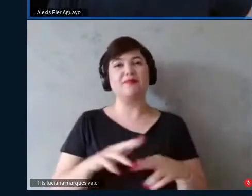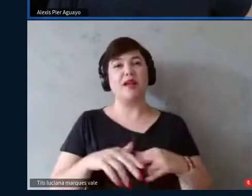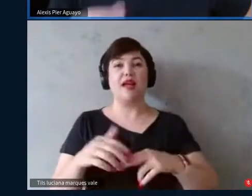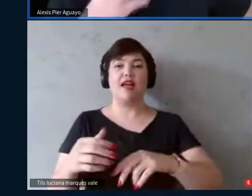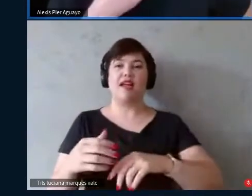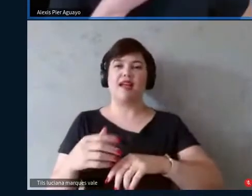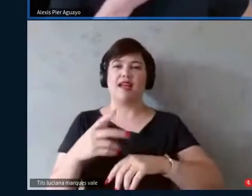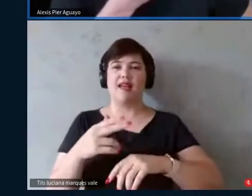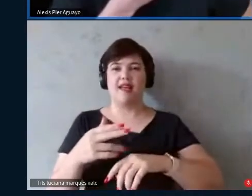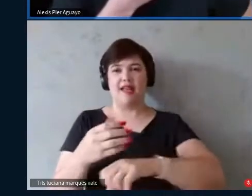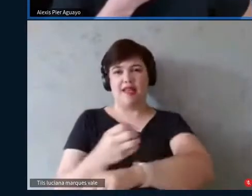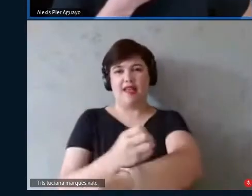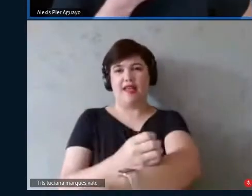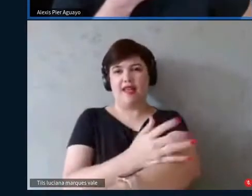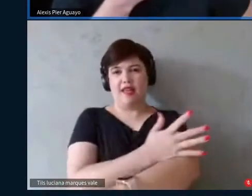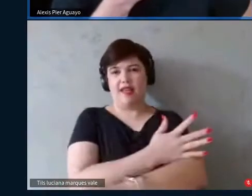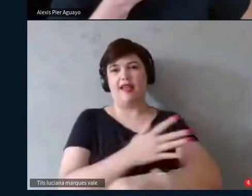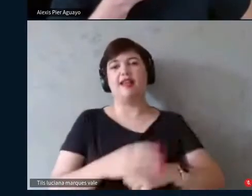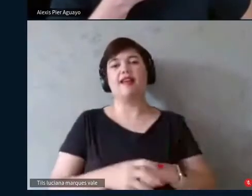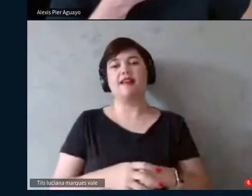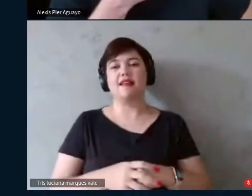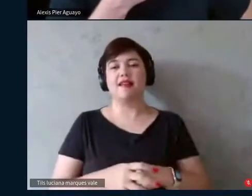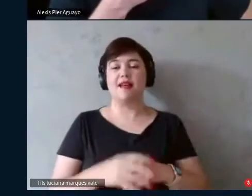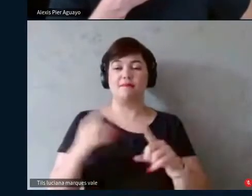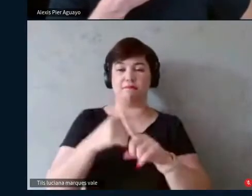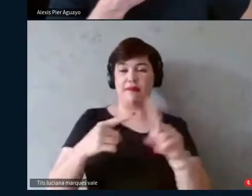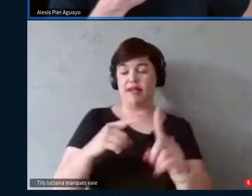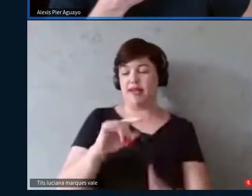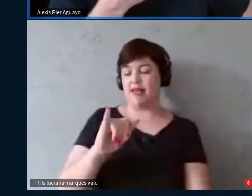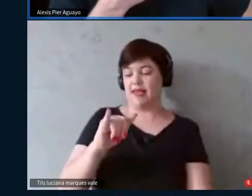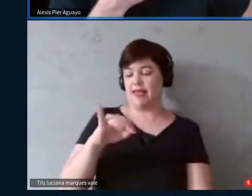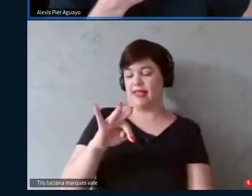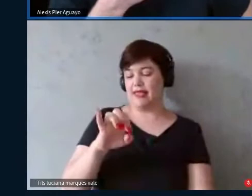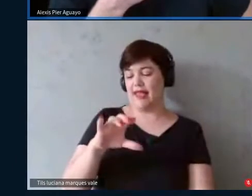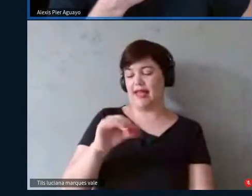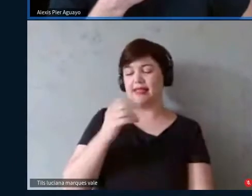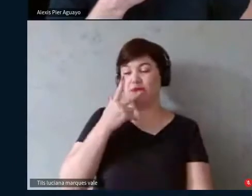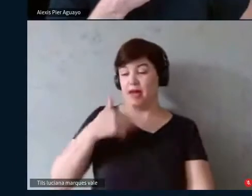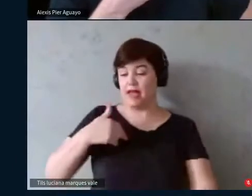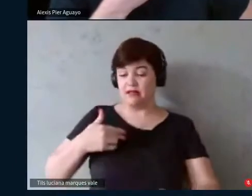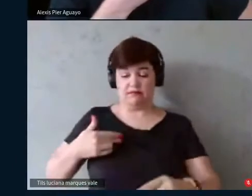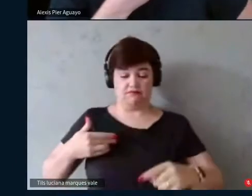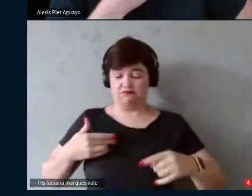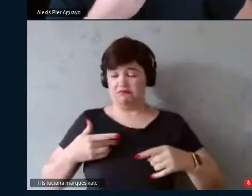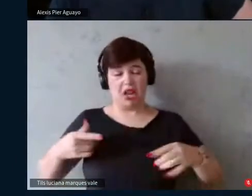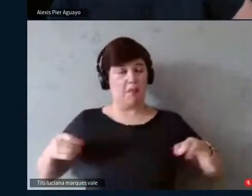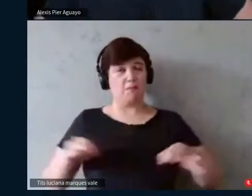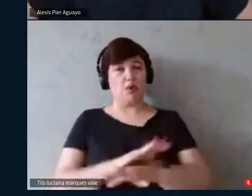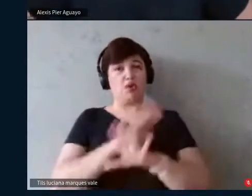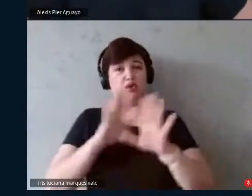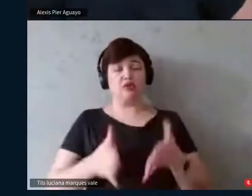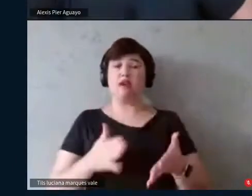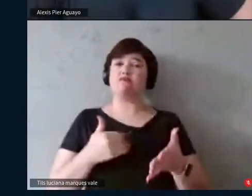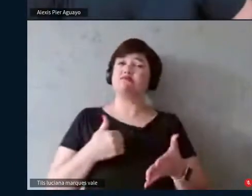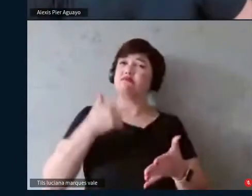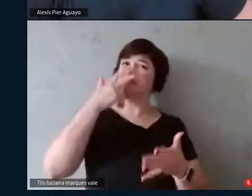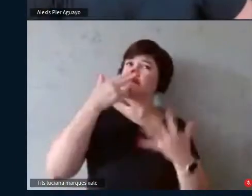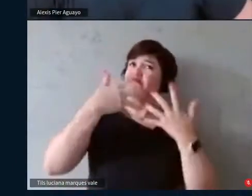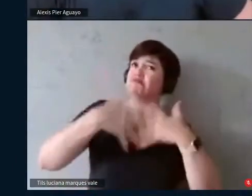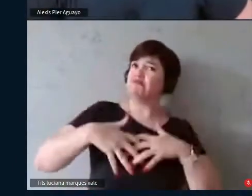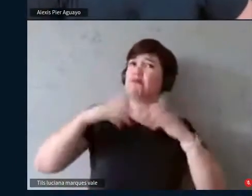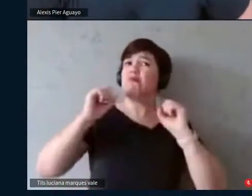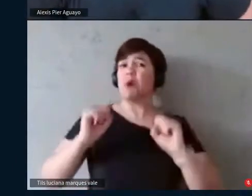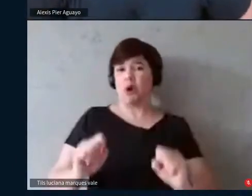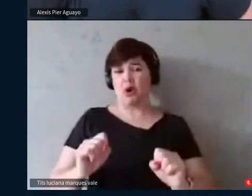emocional... É parcialmente inata, de fato. Parcialmente inata. Então, assim, eu acho que é uma linha de pensamento, tá? Eu acho que